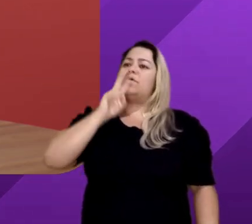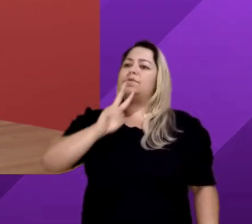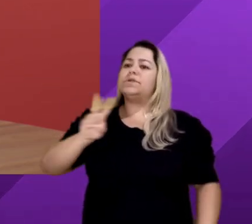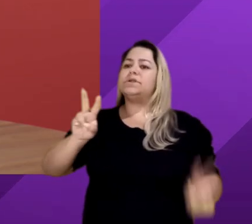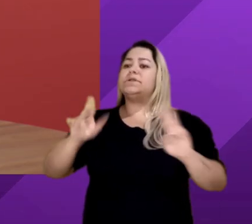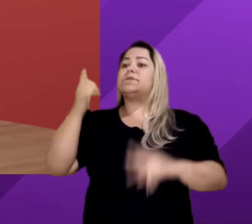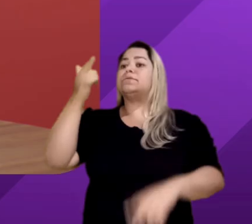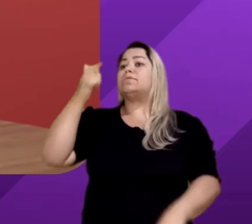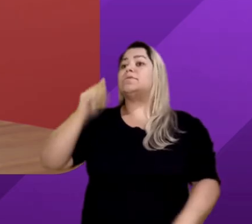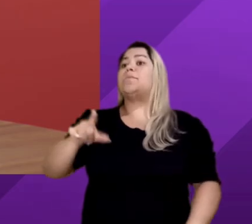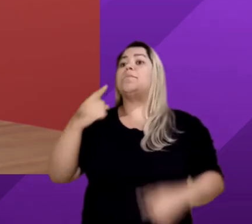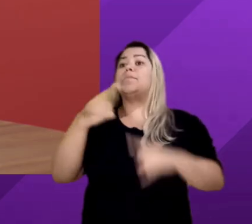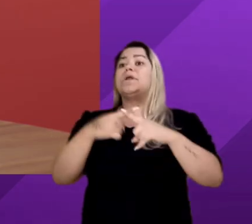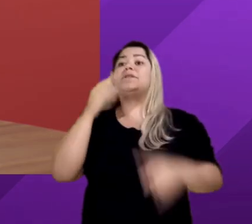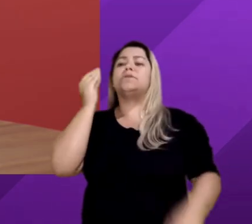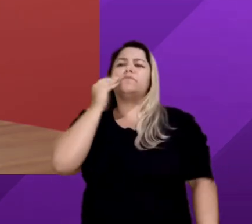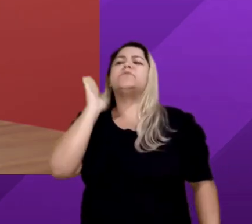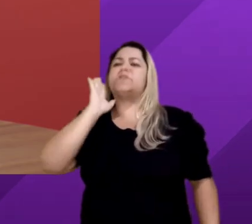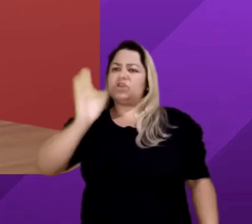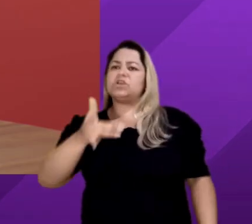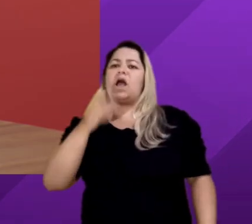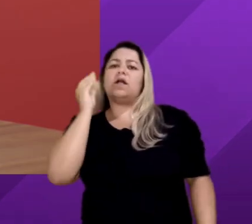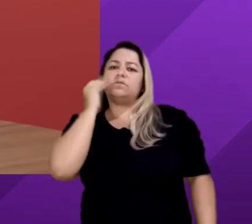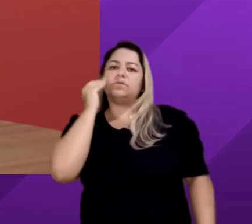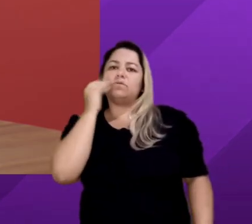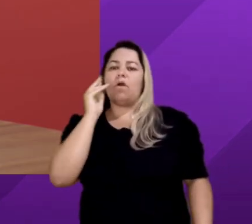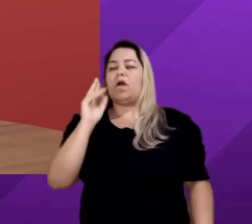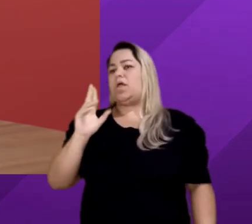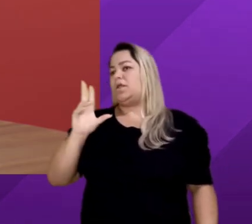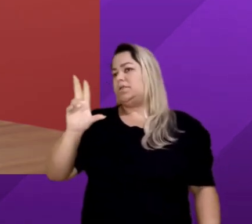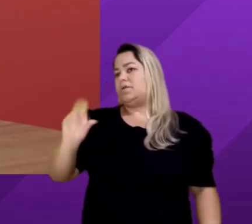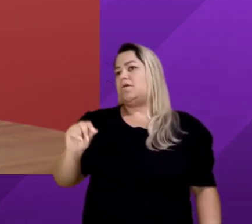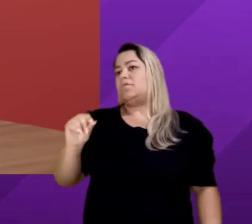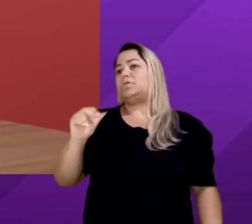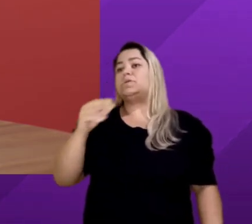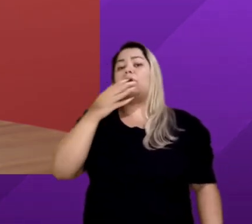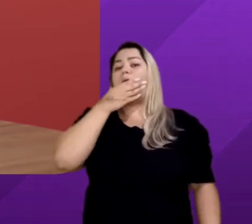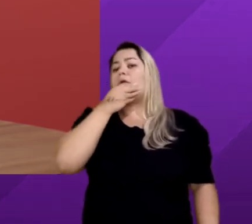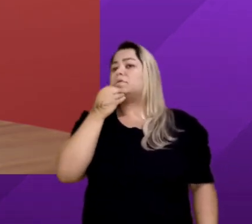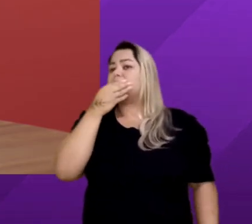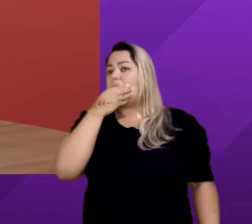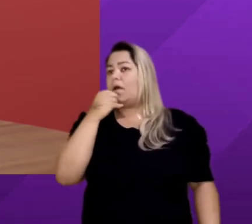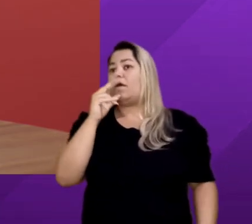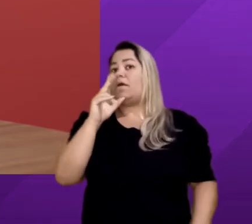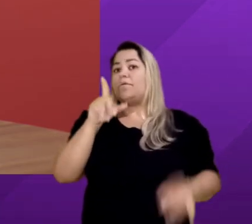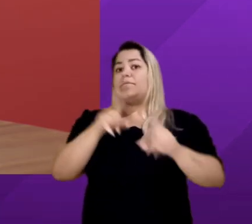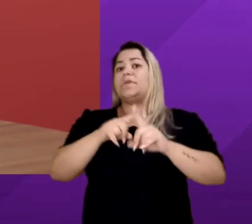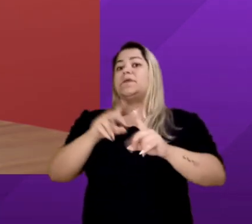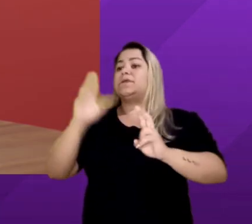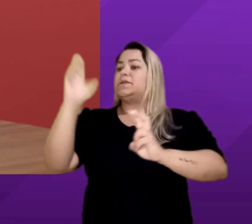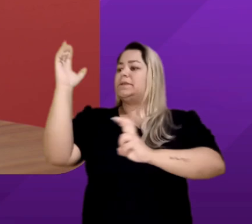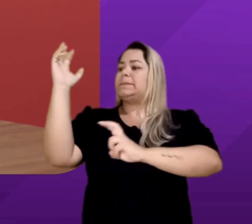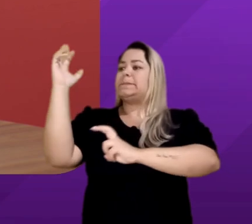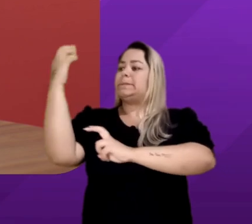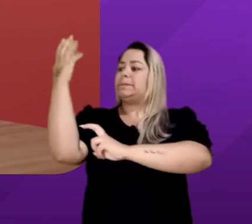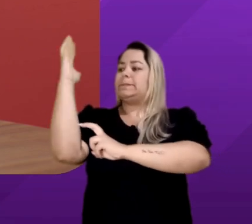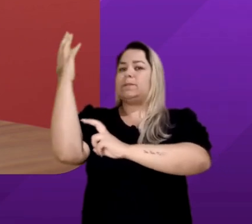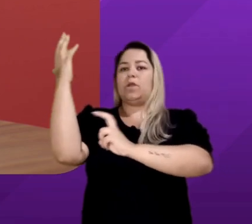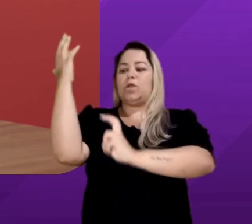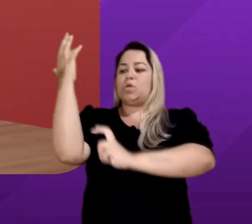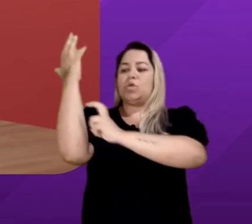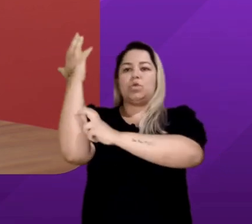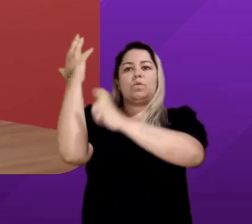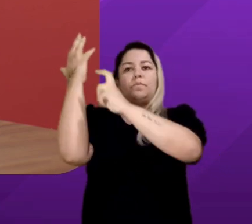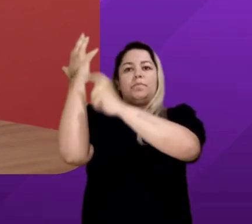eles tentam, você já tentou? Aí eu falei, não, mãe, só os meninos que ficam. Ela falou, se você tentar, também você vai conseguir. Eu disse, mas eu tenho medo, e